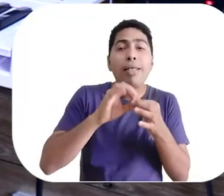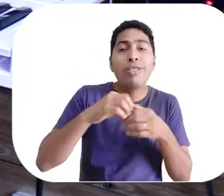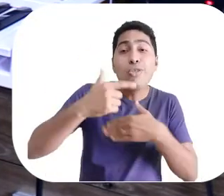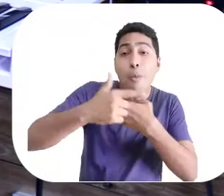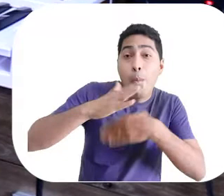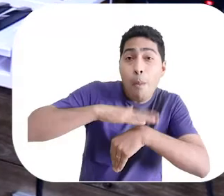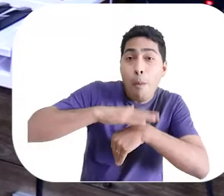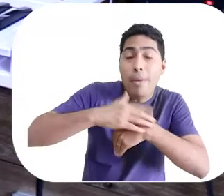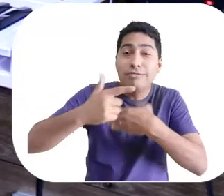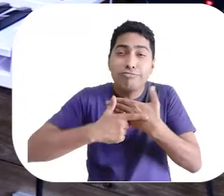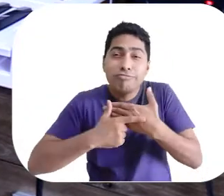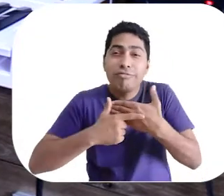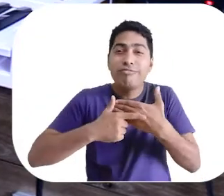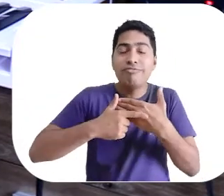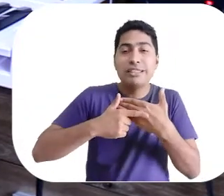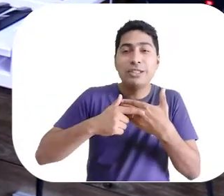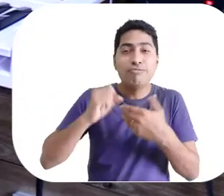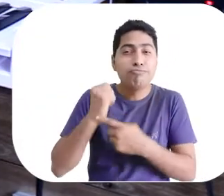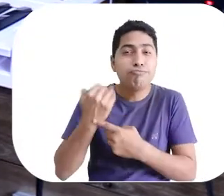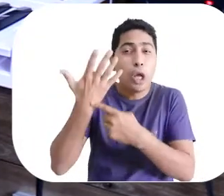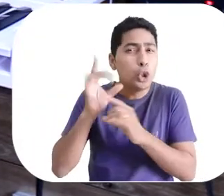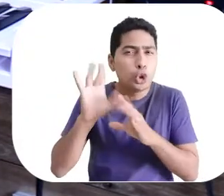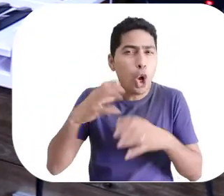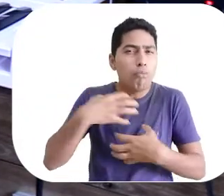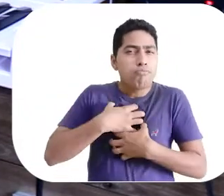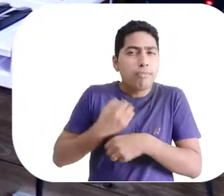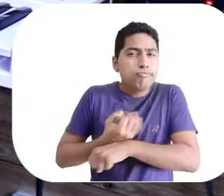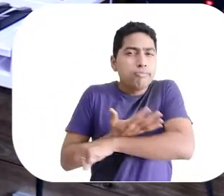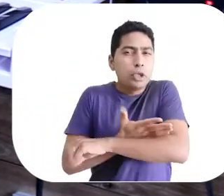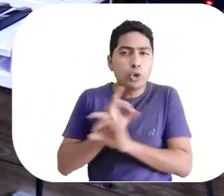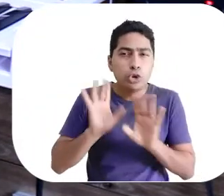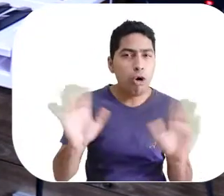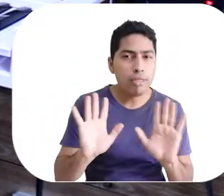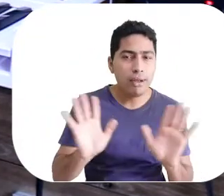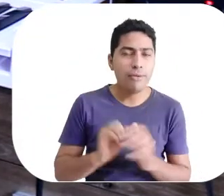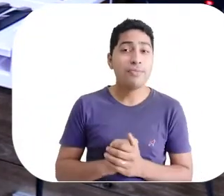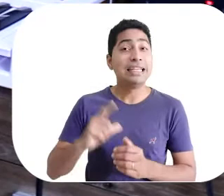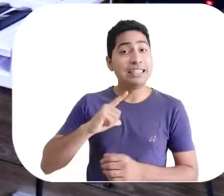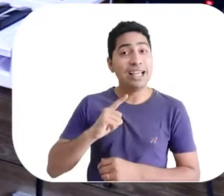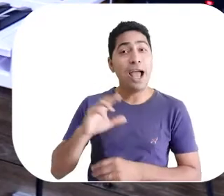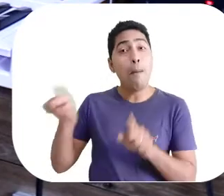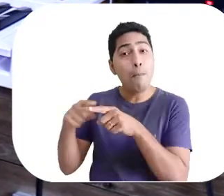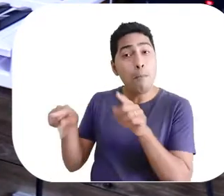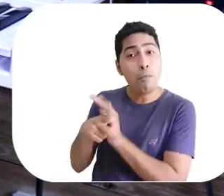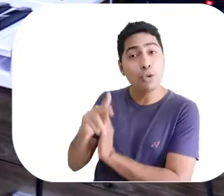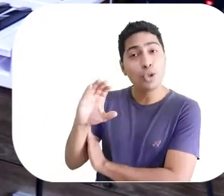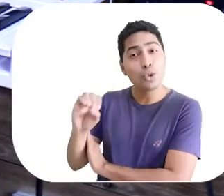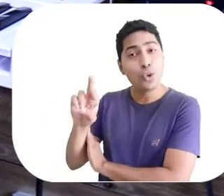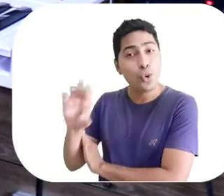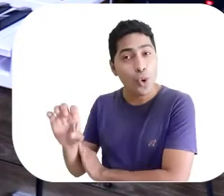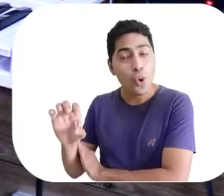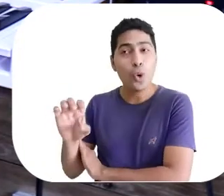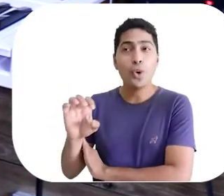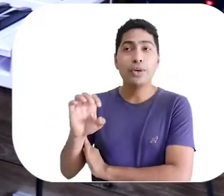né? Não a questões totalmente dramáticas, né? Questão de a música do Corey